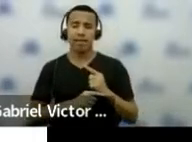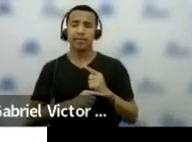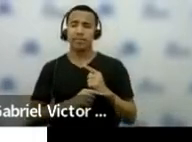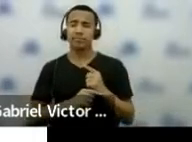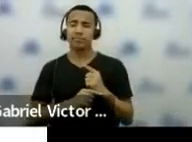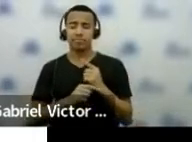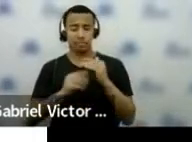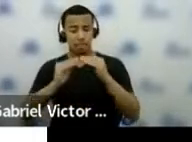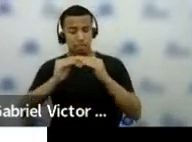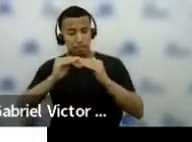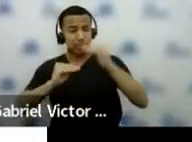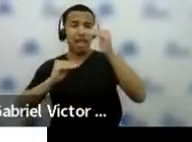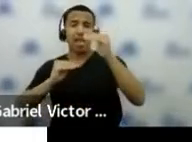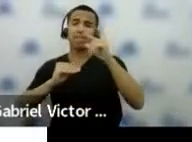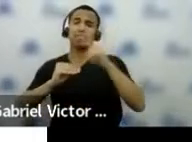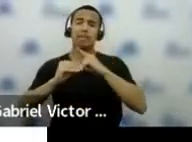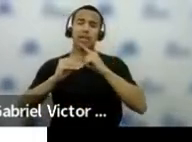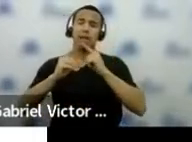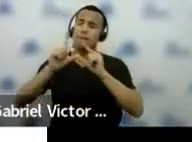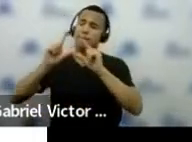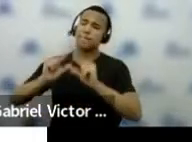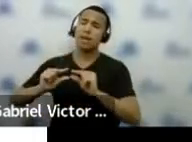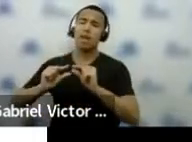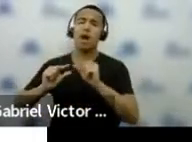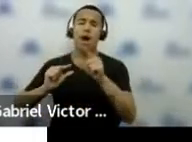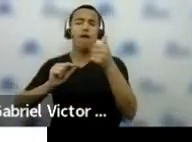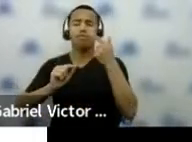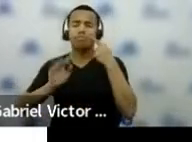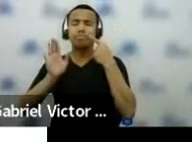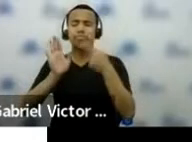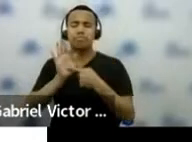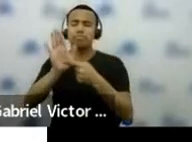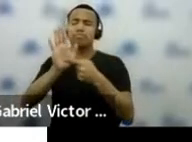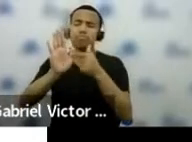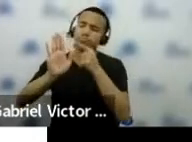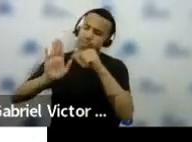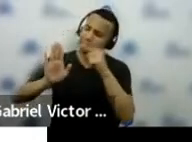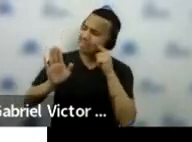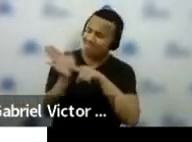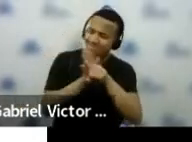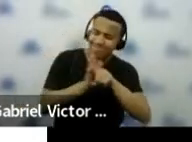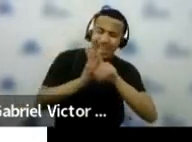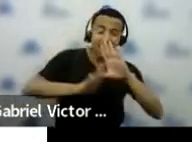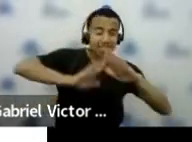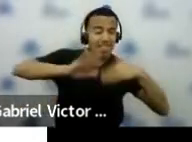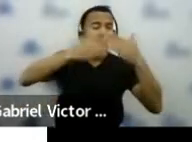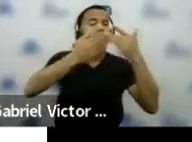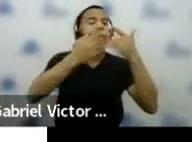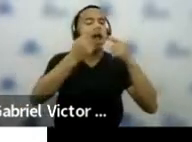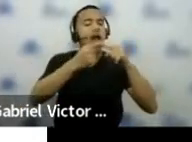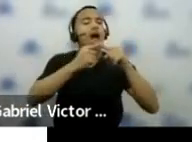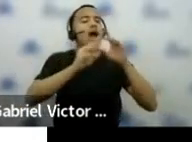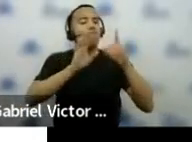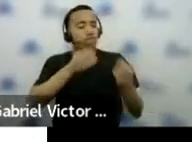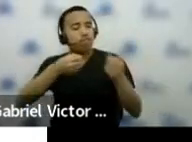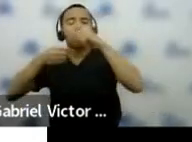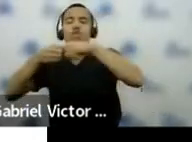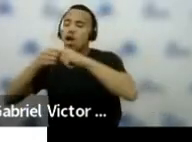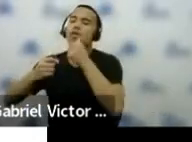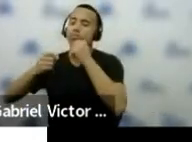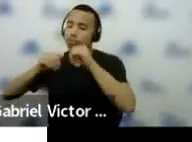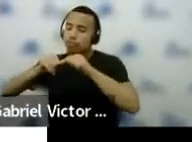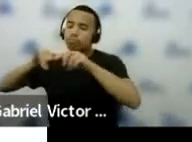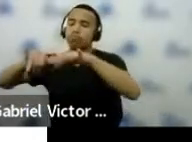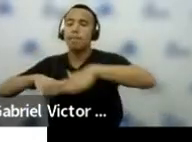num nível de maturidade muito mais baixo, você leva ela, desenvolve no Basic Fund e depois dá continuidade até chegar ao